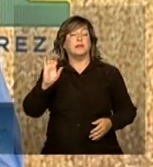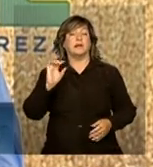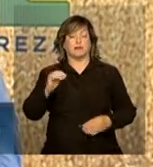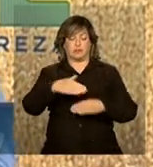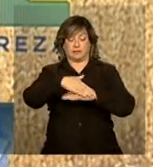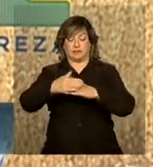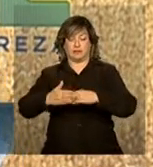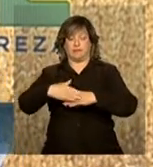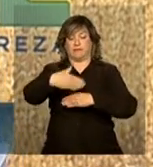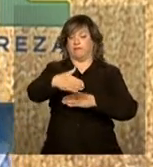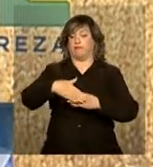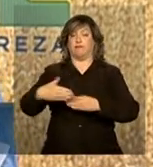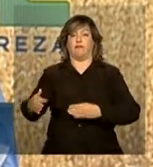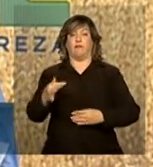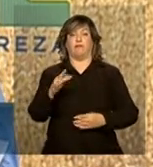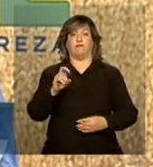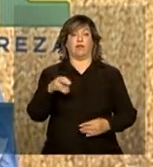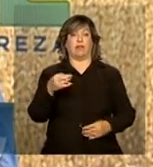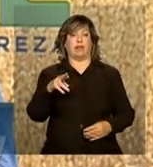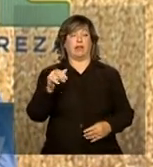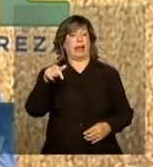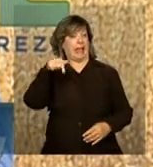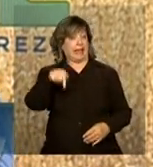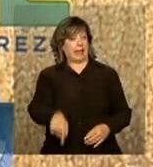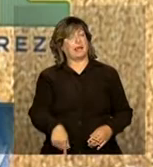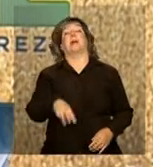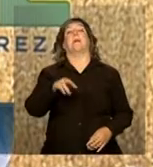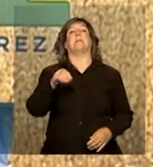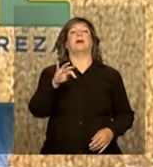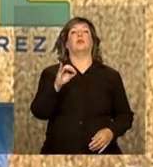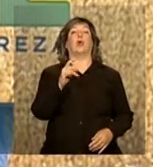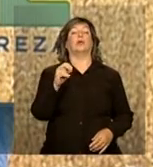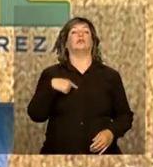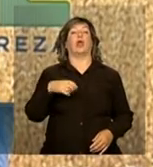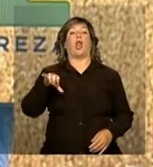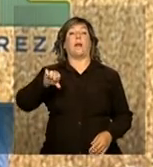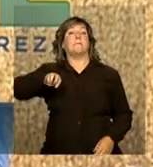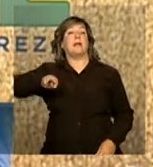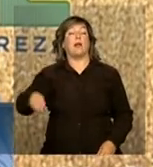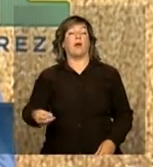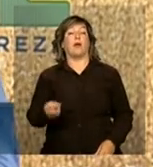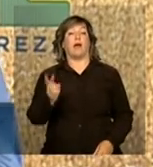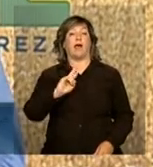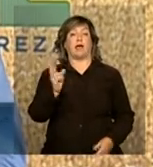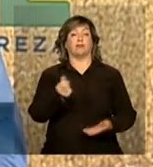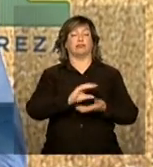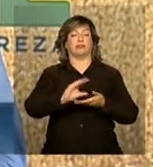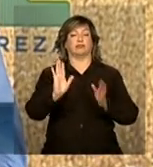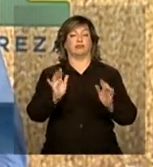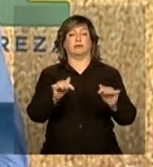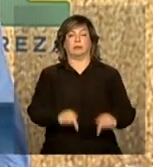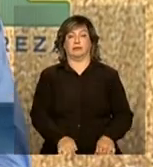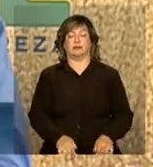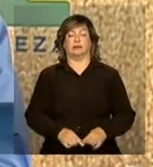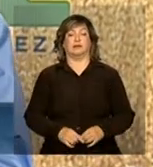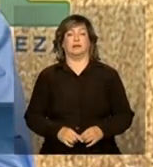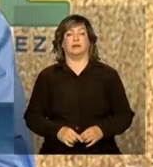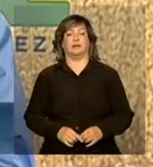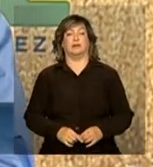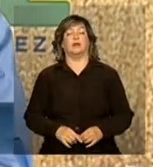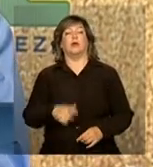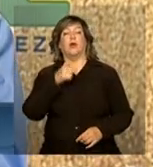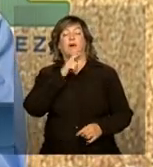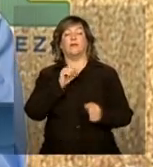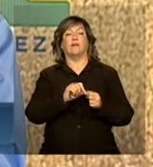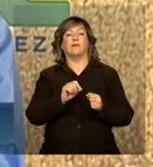fronteira. Aqui, para o Mato Grosso, foram destinados 9 milhões de reais, Sival. Viabilizamos o combate à